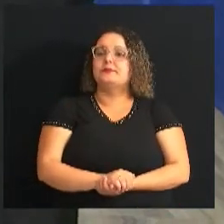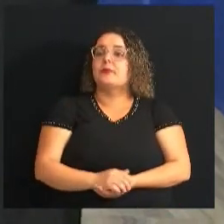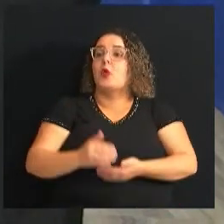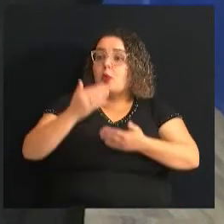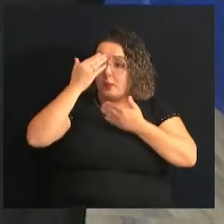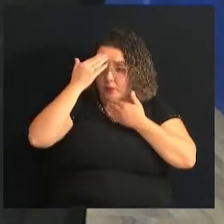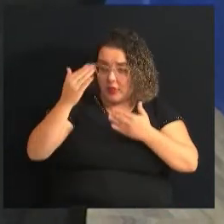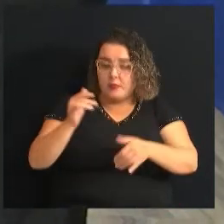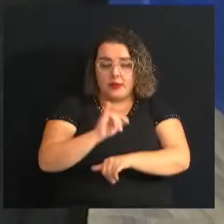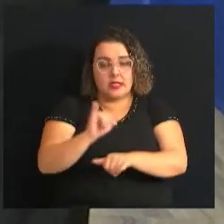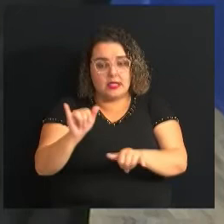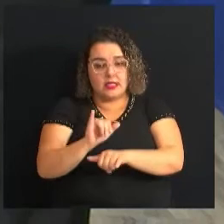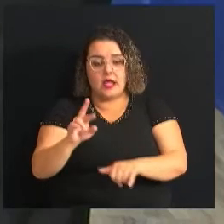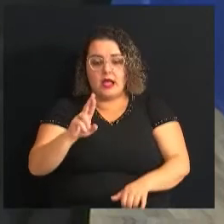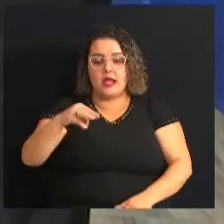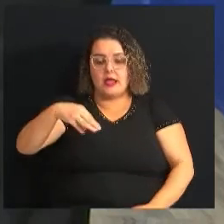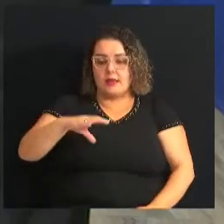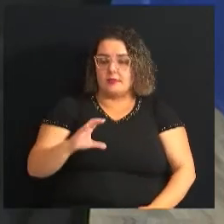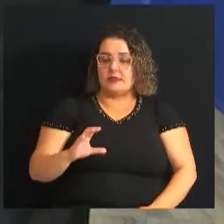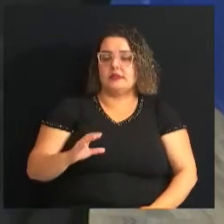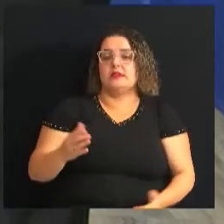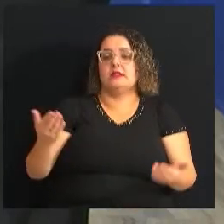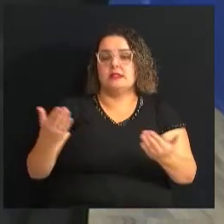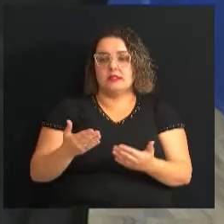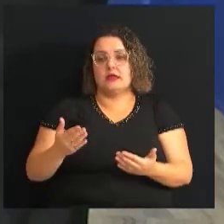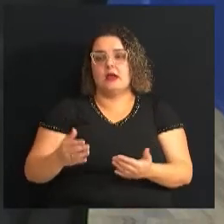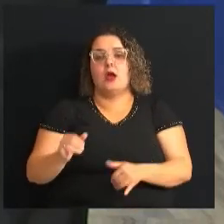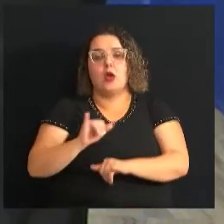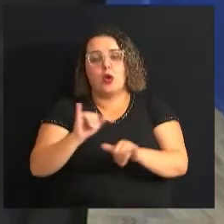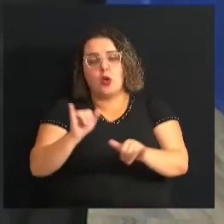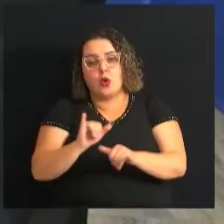da Metrópole de Campinas e agora com as notícias do